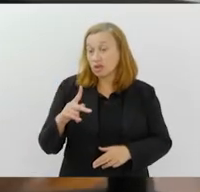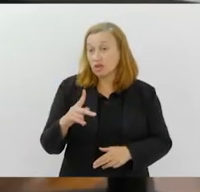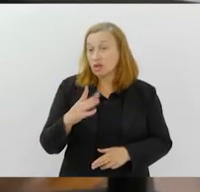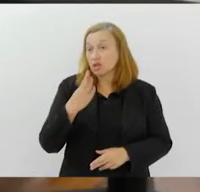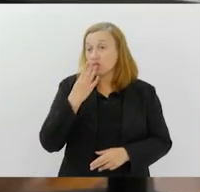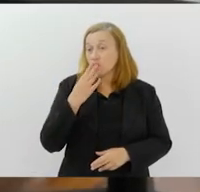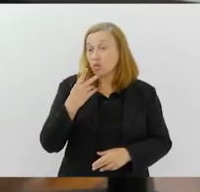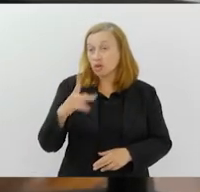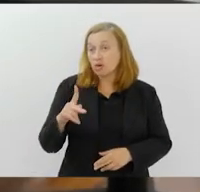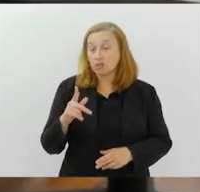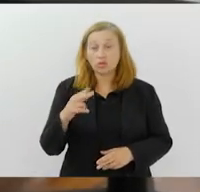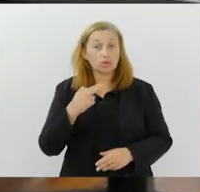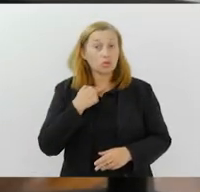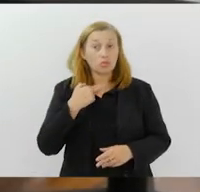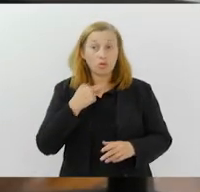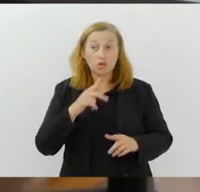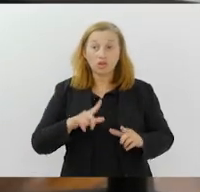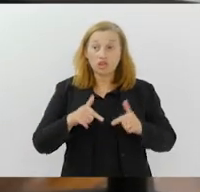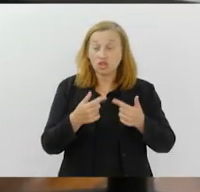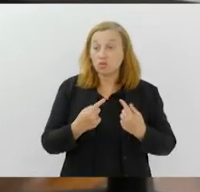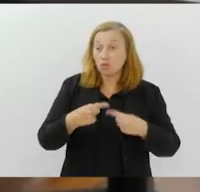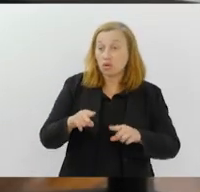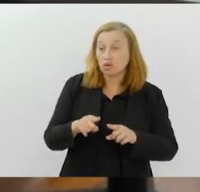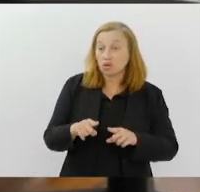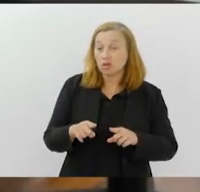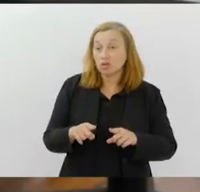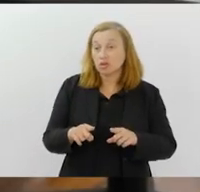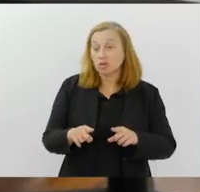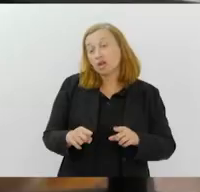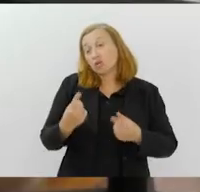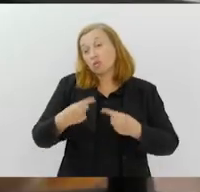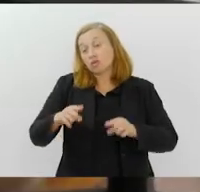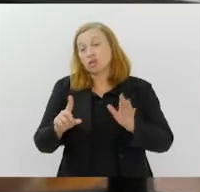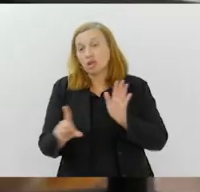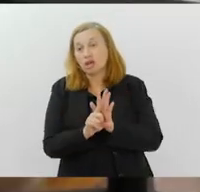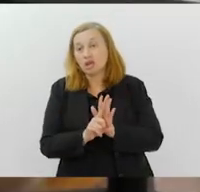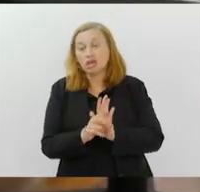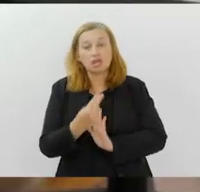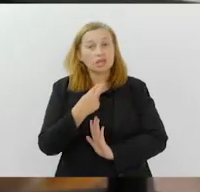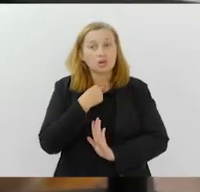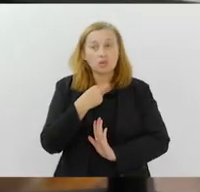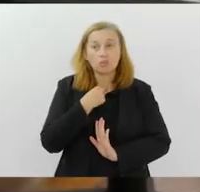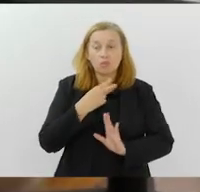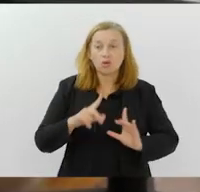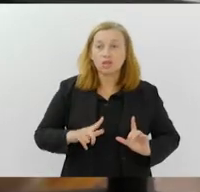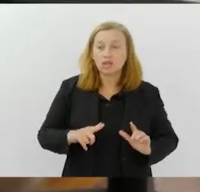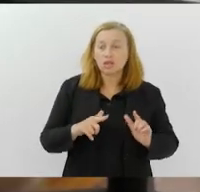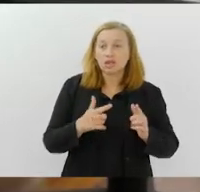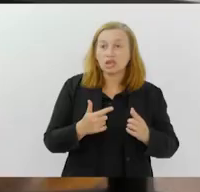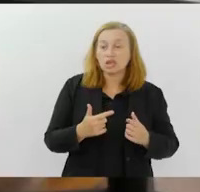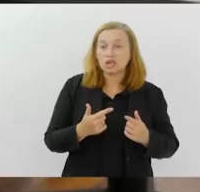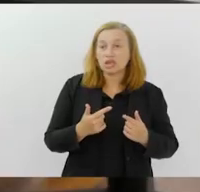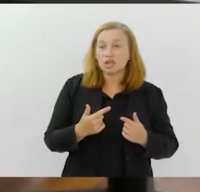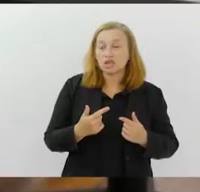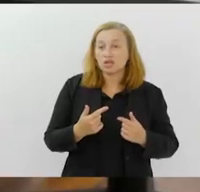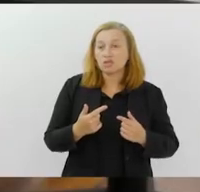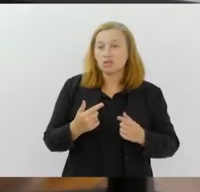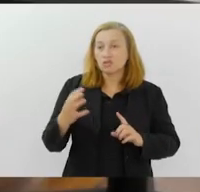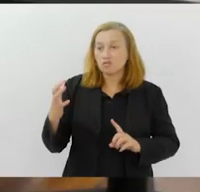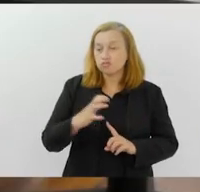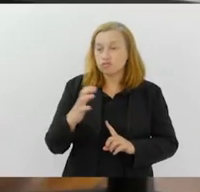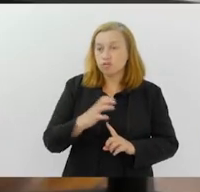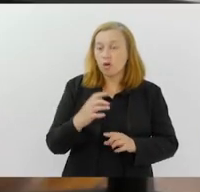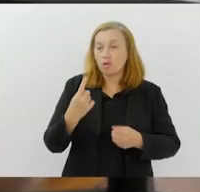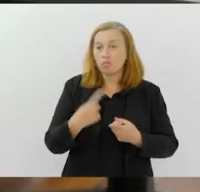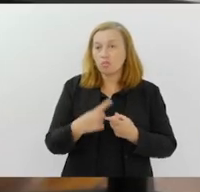em nome da lei e nem pode exagerar numa brandura por perceber instintivamente que